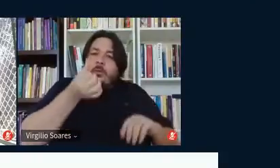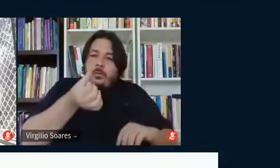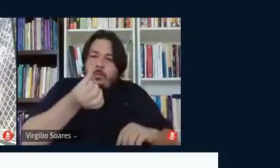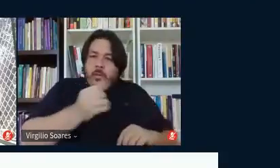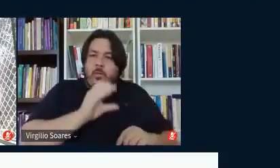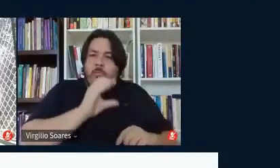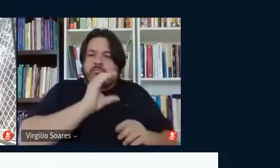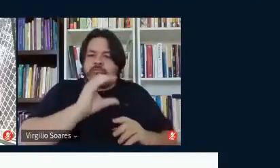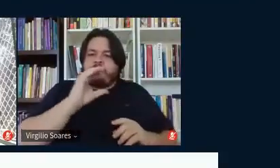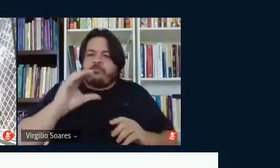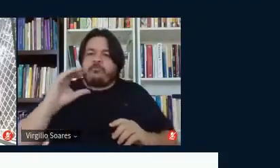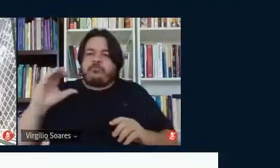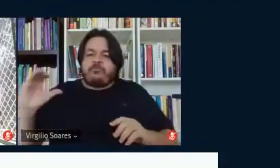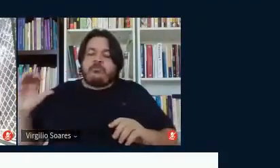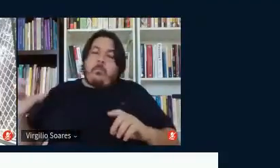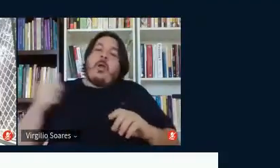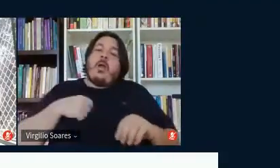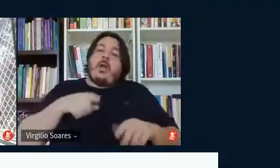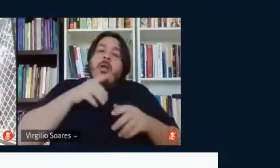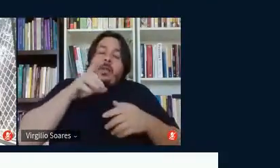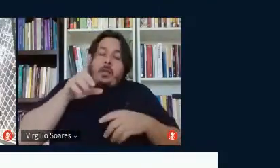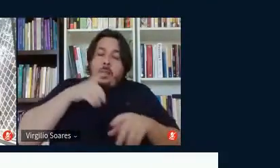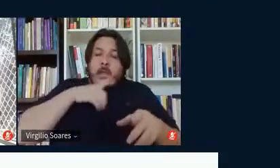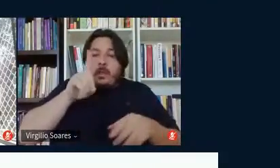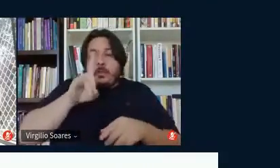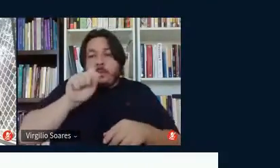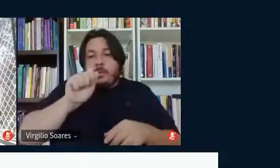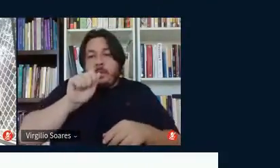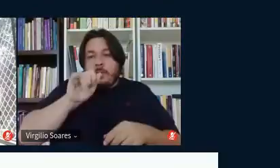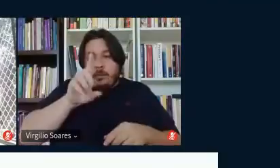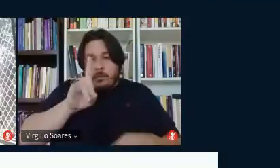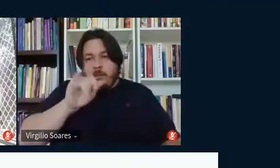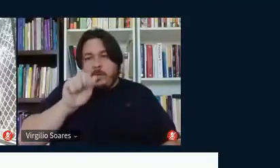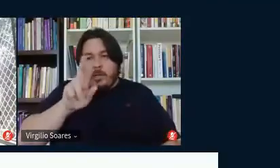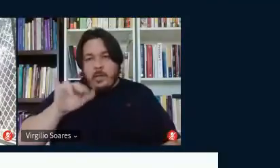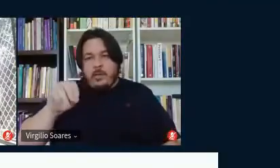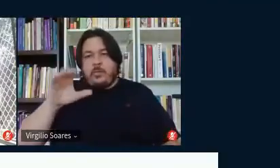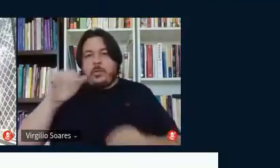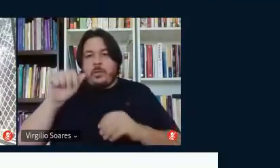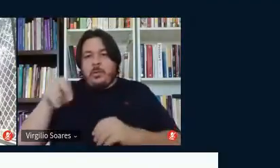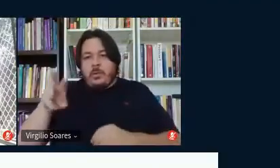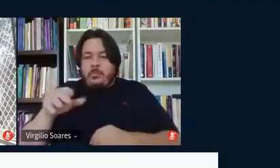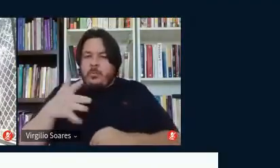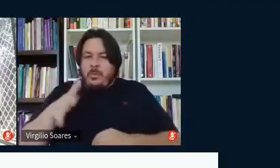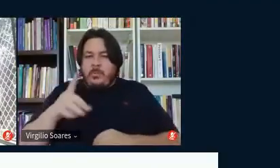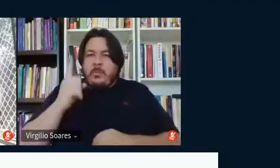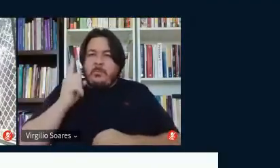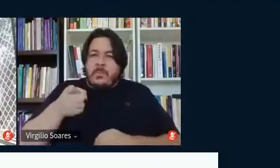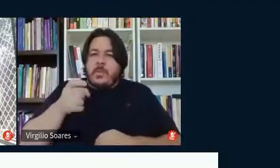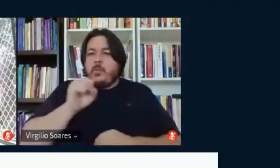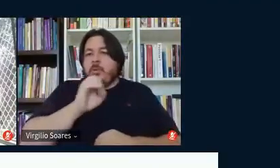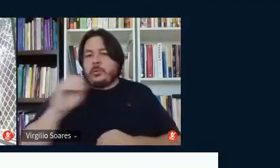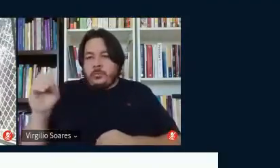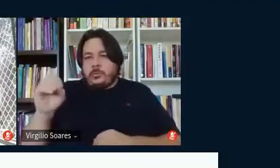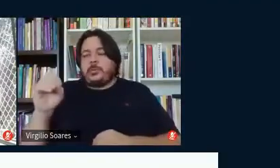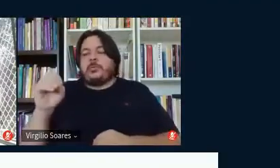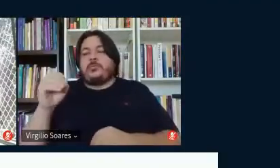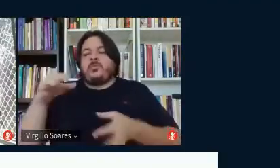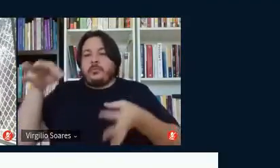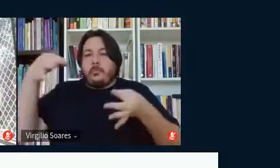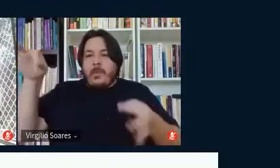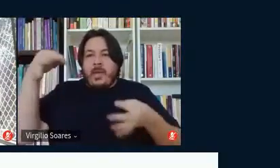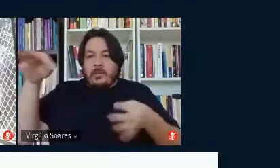6 visitas que a gente fez ao longo desses anos e que totalizou em torno de 1.800 páginas de dados aí para a gente poder